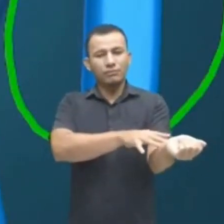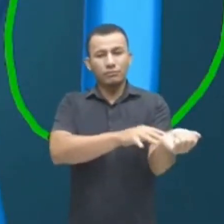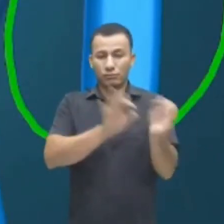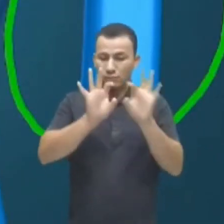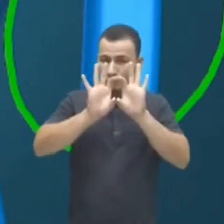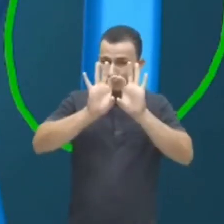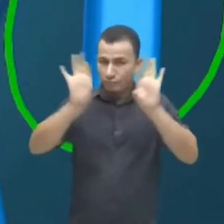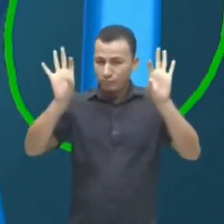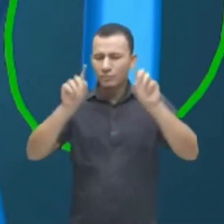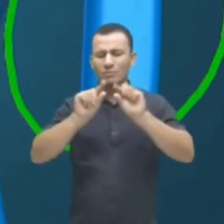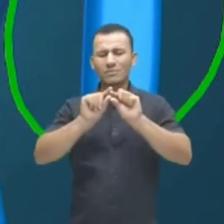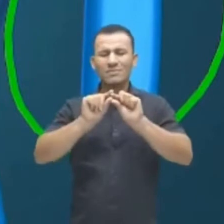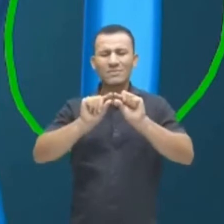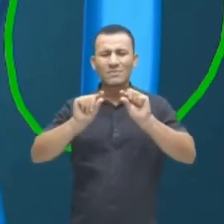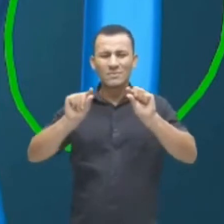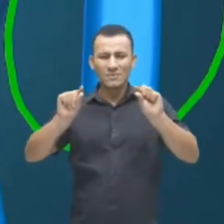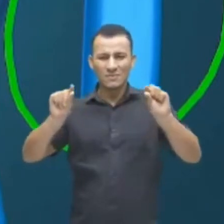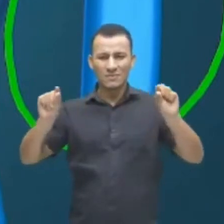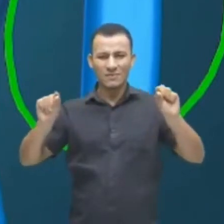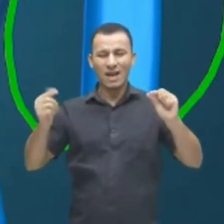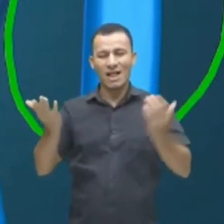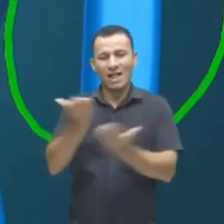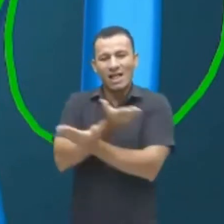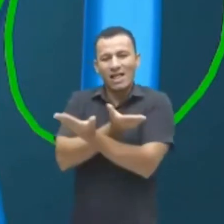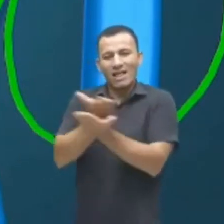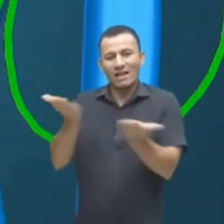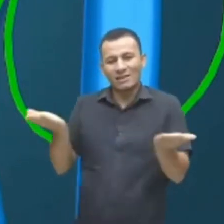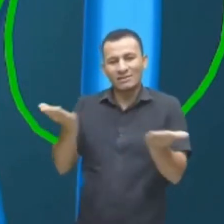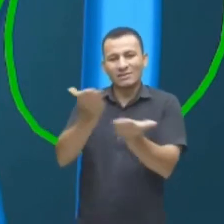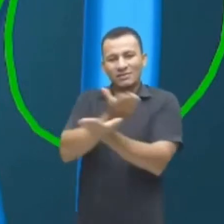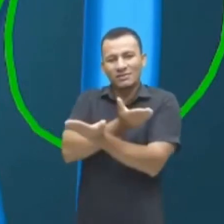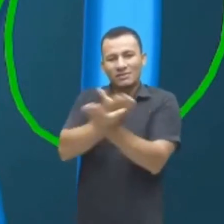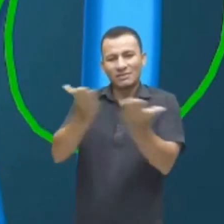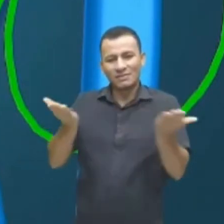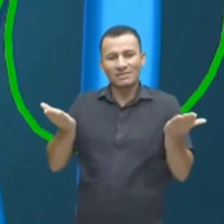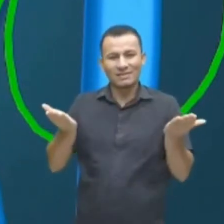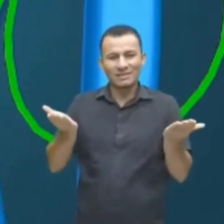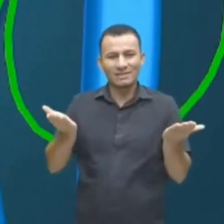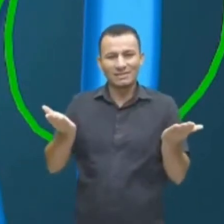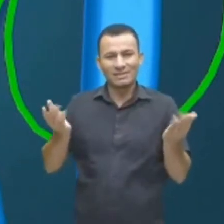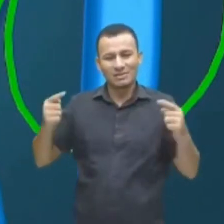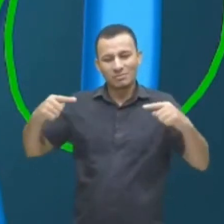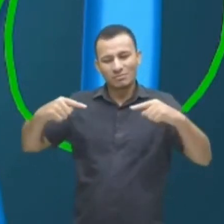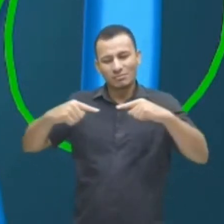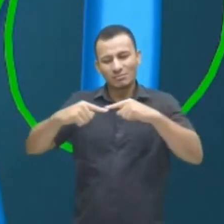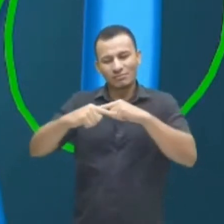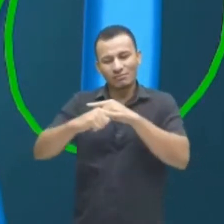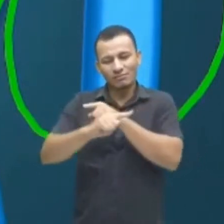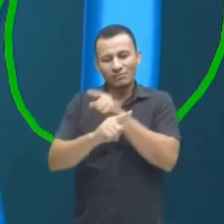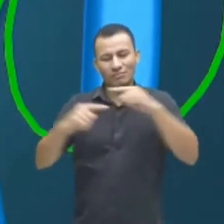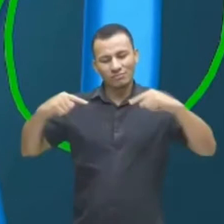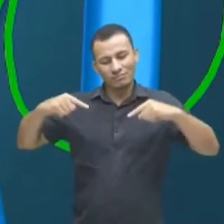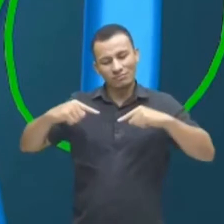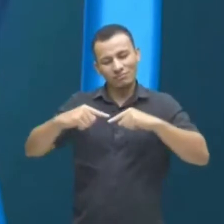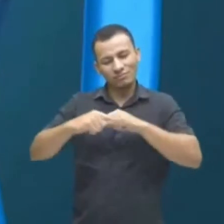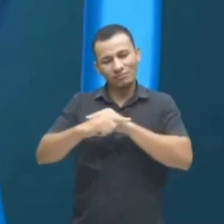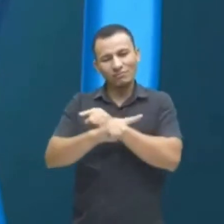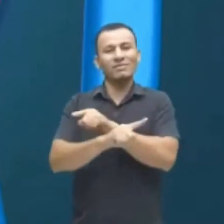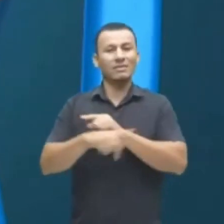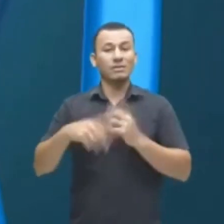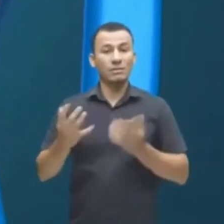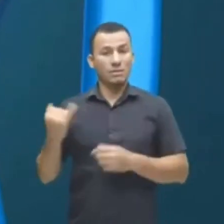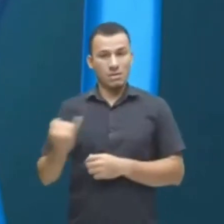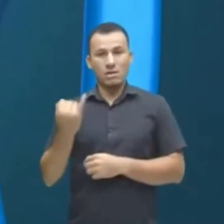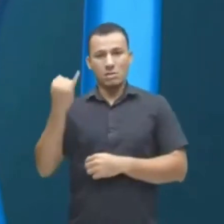veias, fazem essa troca e segue o fluxo do sangue. Isso é importante